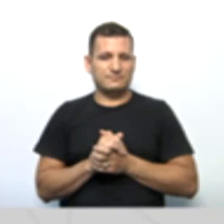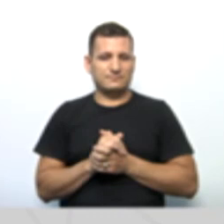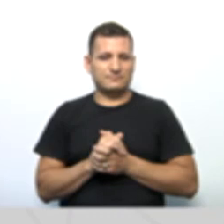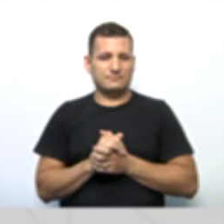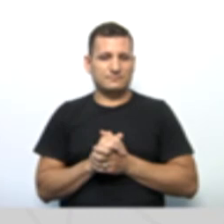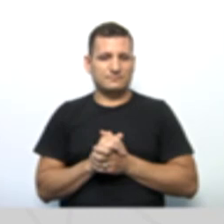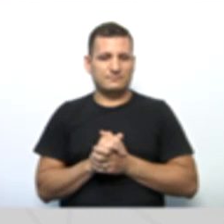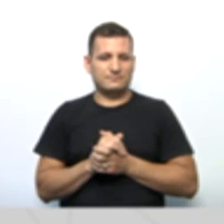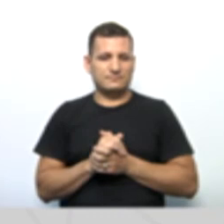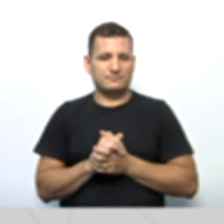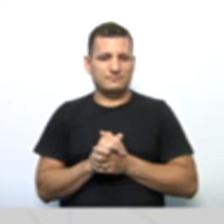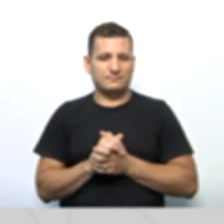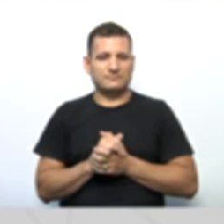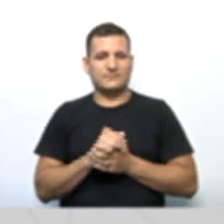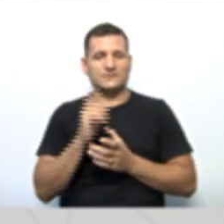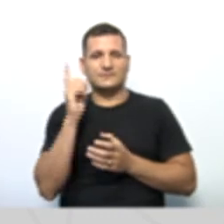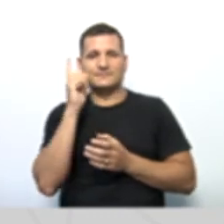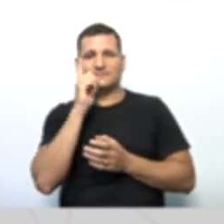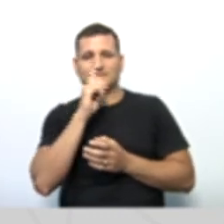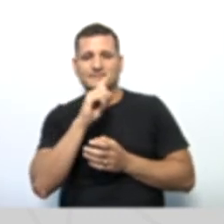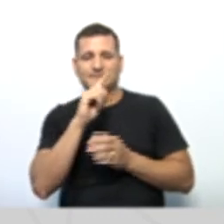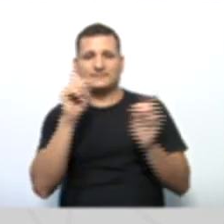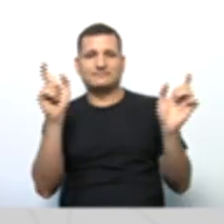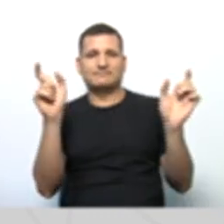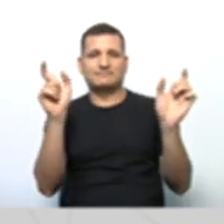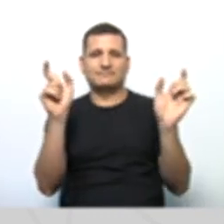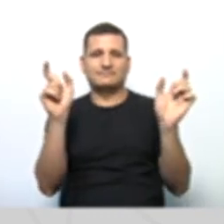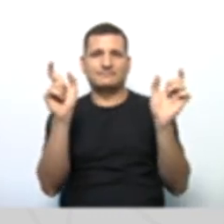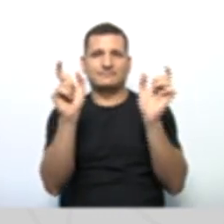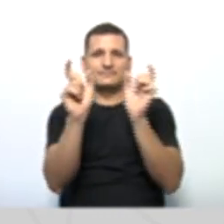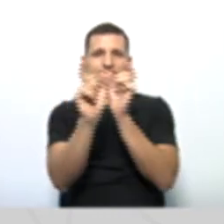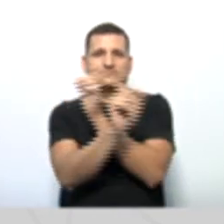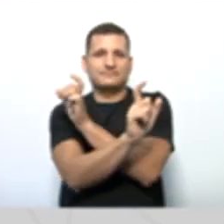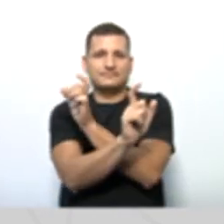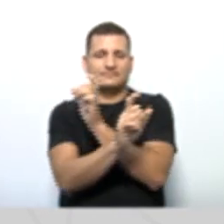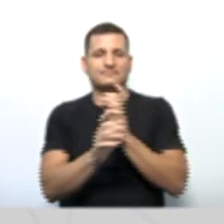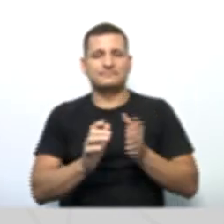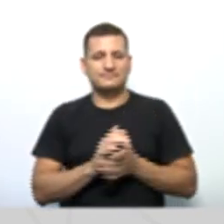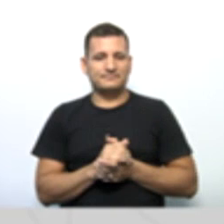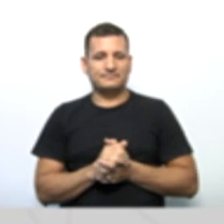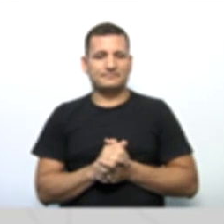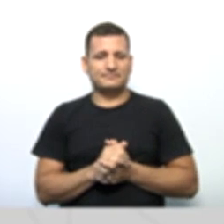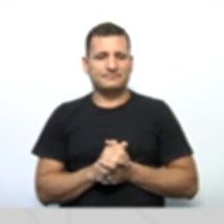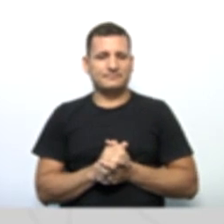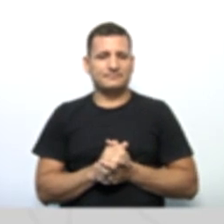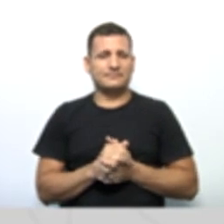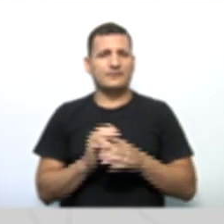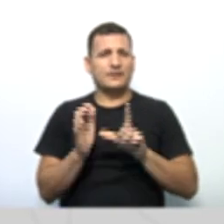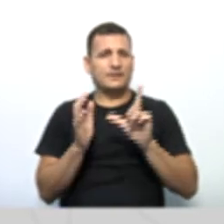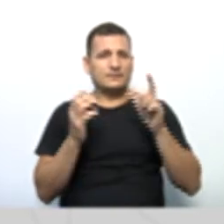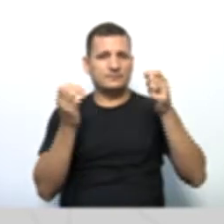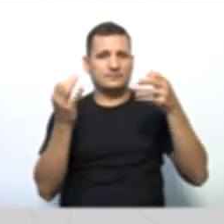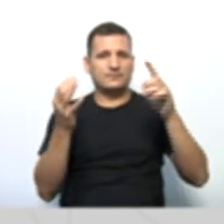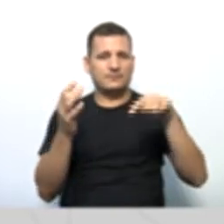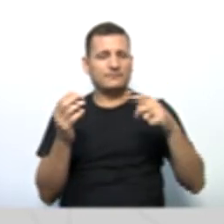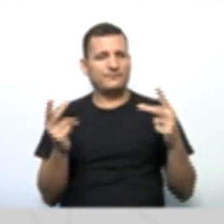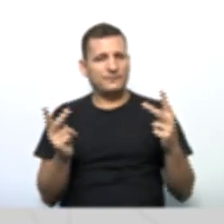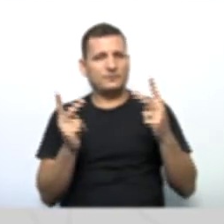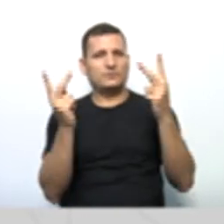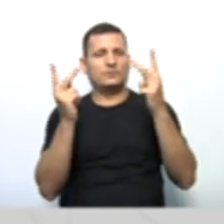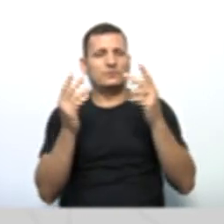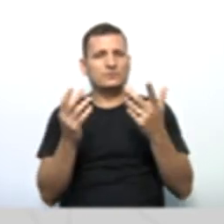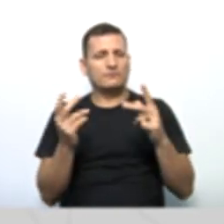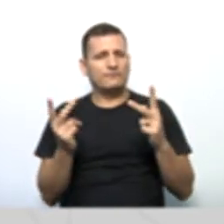pequena falha, ou inverteu-se os quadros, mas isso que eu falei para vocês são valores. Os valores são